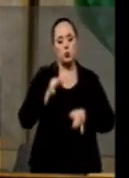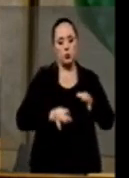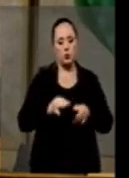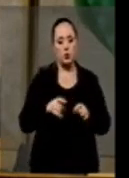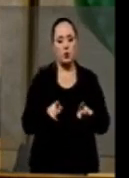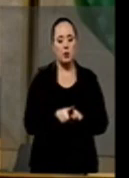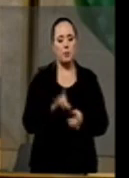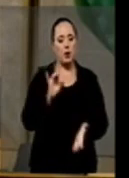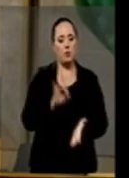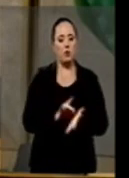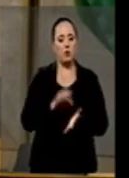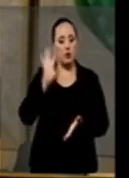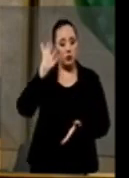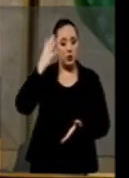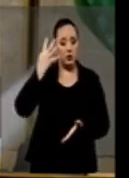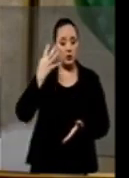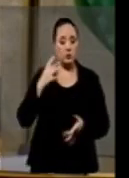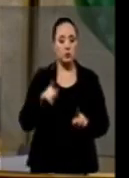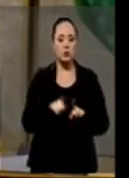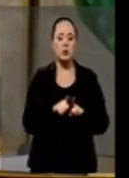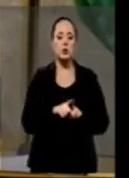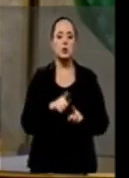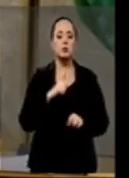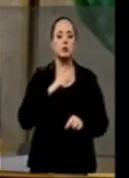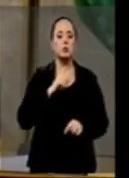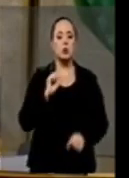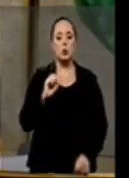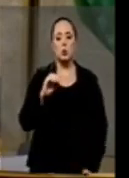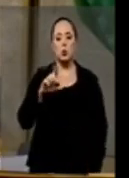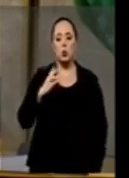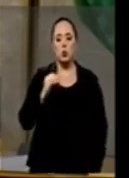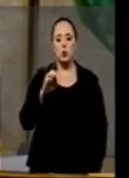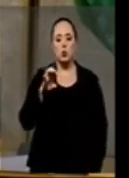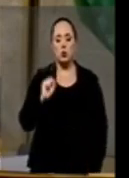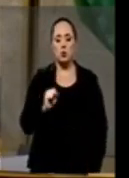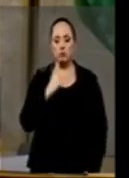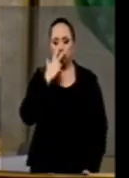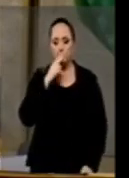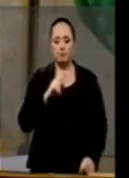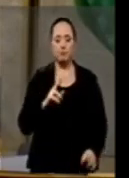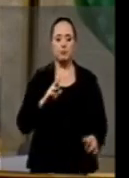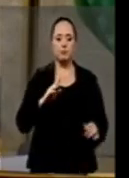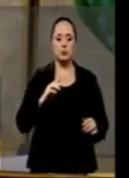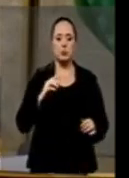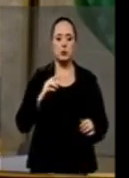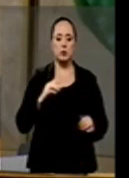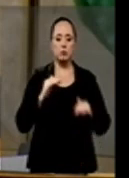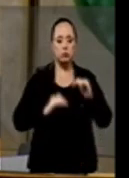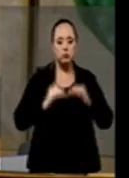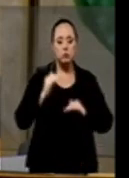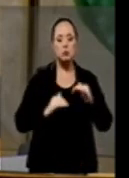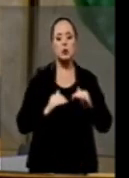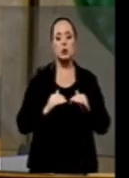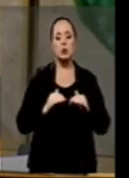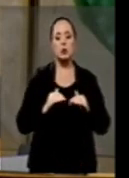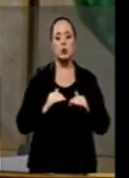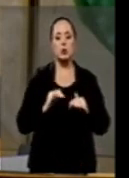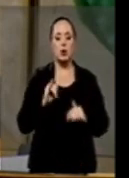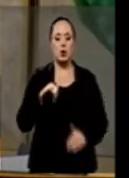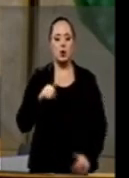decisões trazendo soluções que reparam injustiças e renovam esperanças